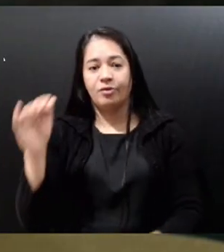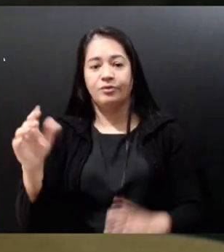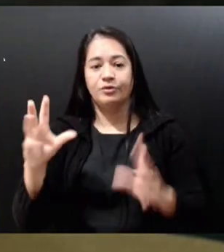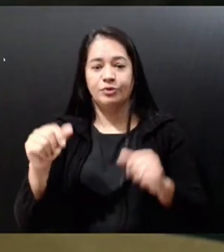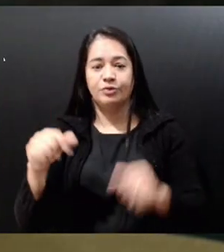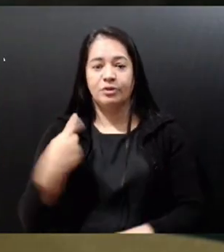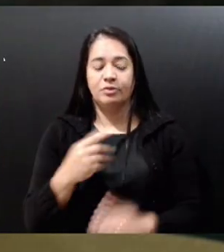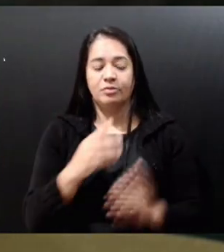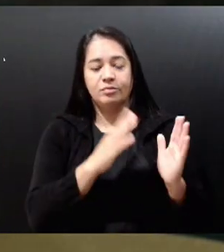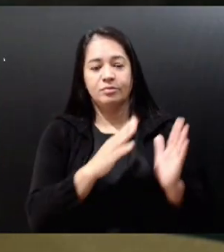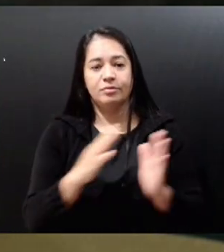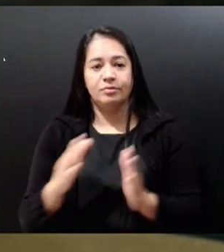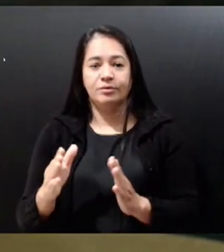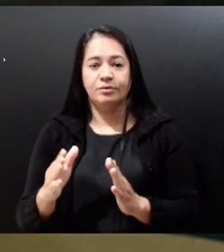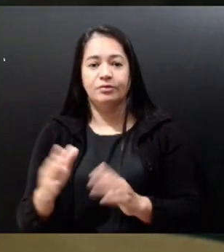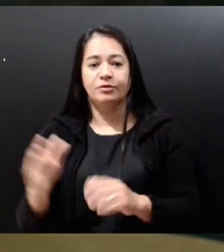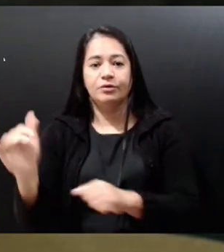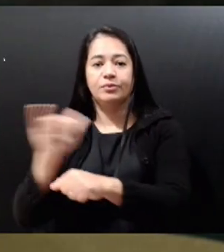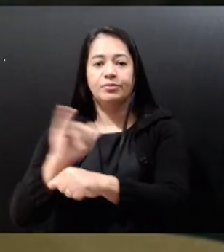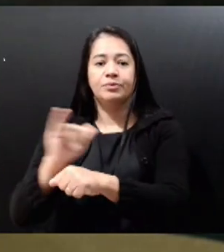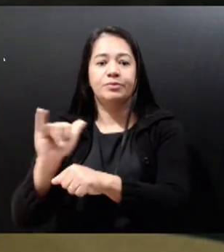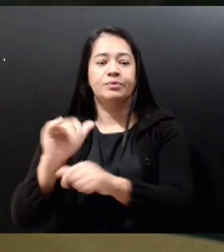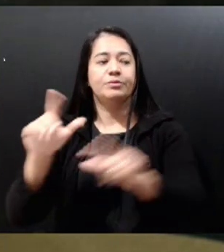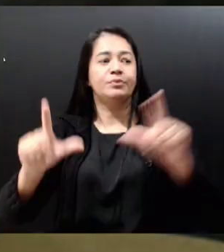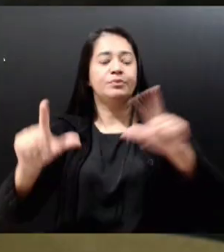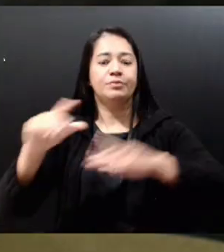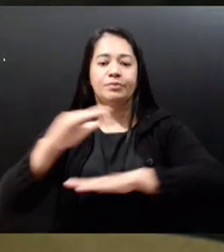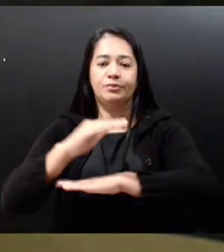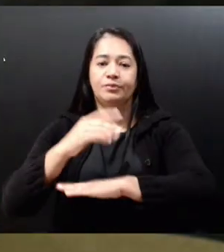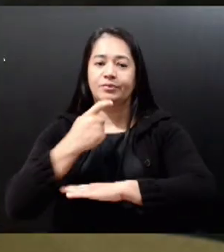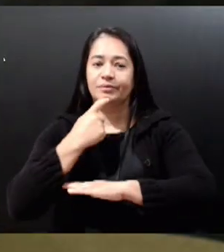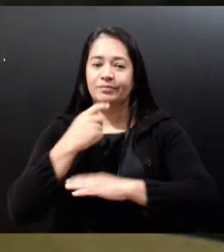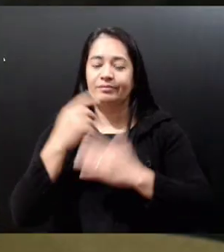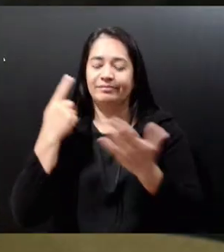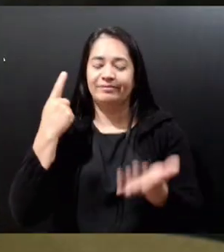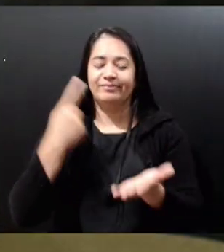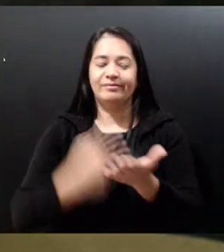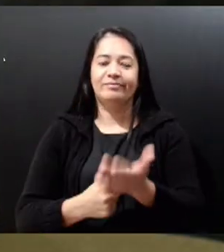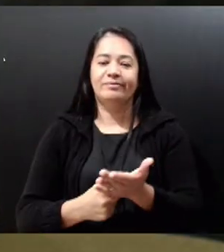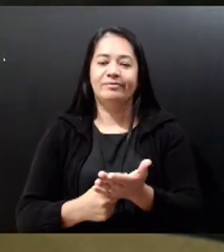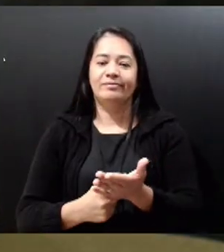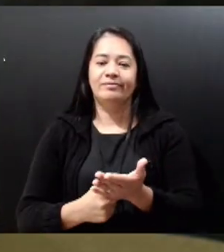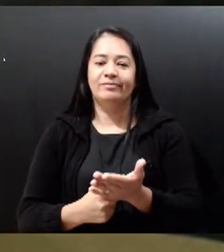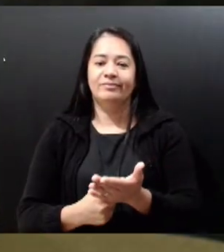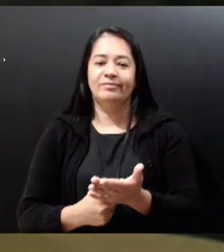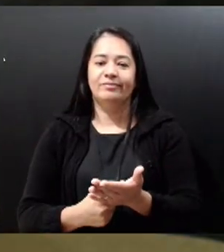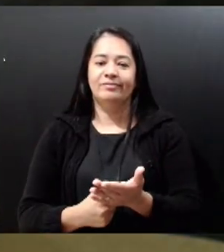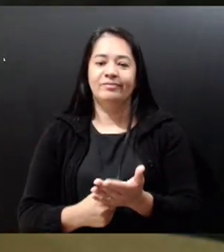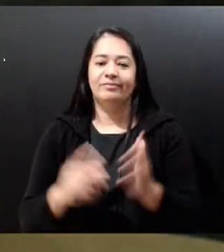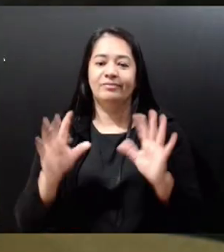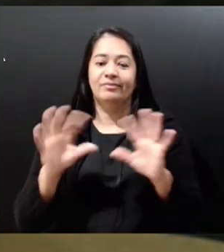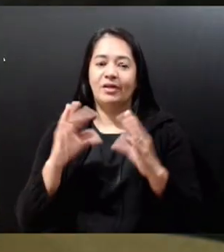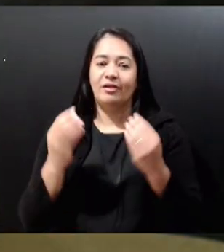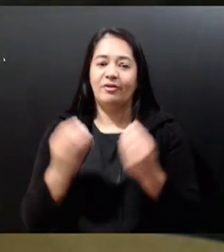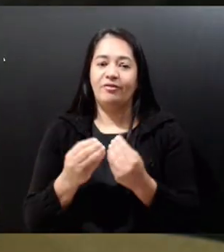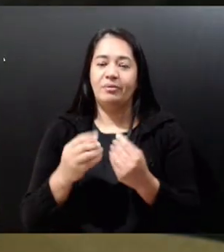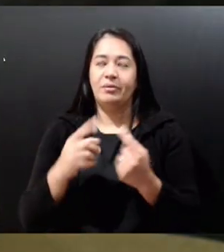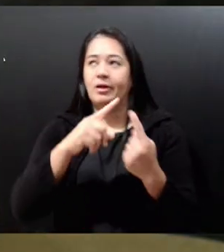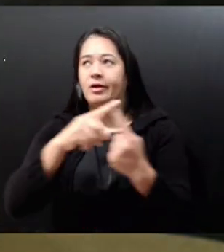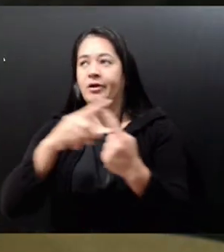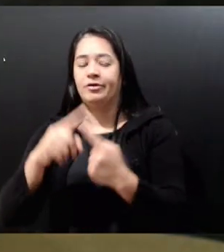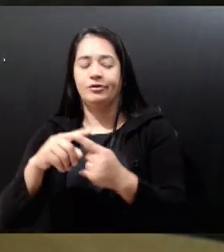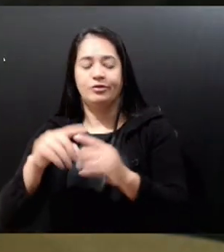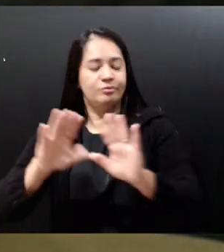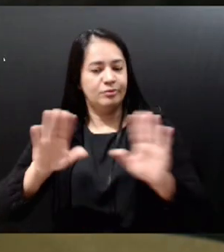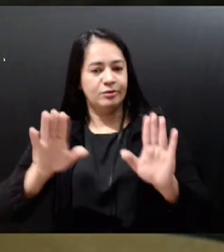do YouTube da TV Câmara Campinas. Combinado? Então, gente, família não se define por modelo nem por manual. O que